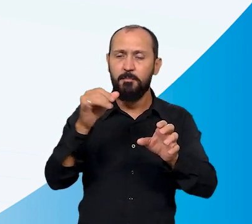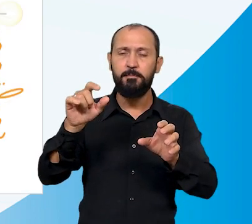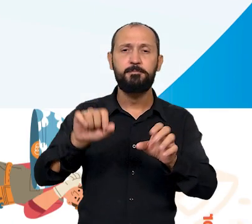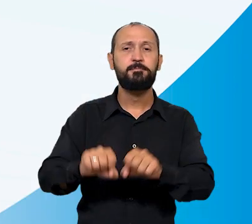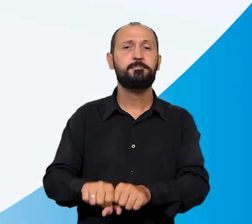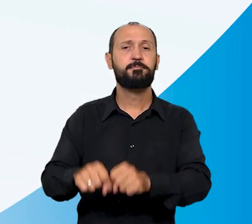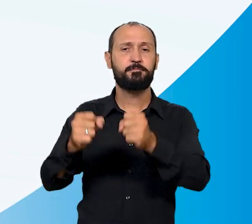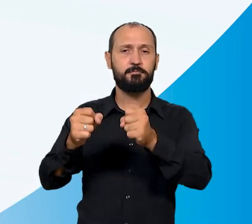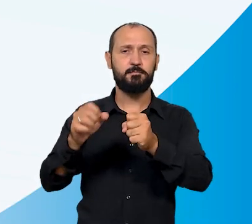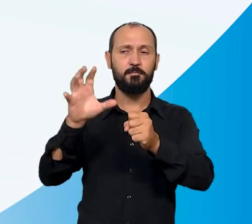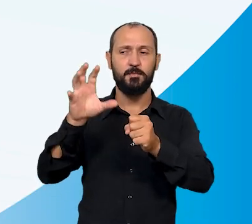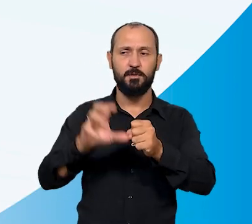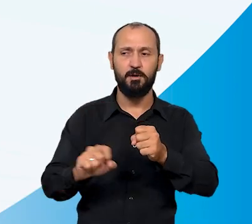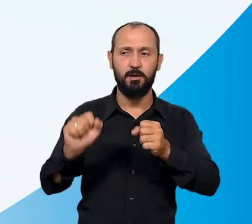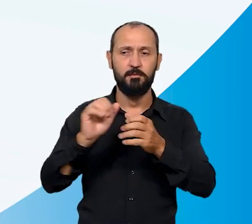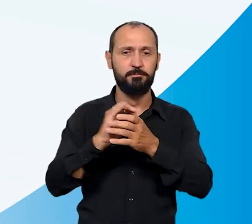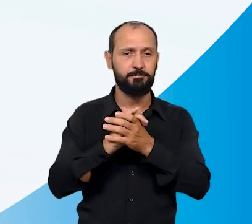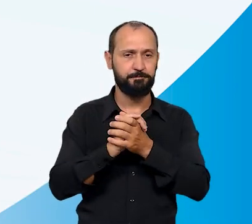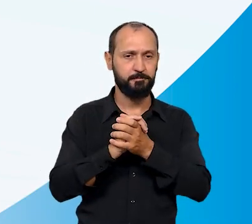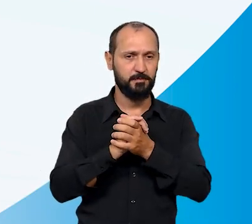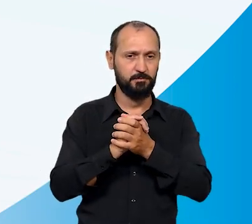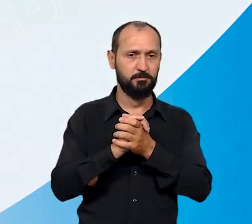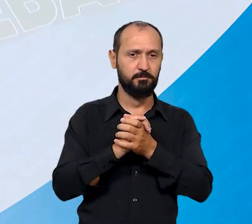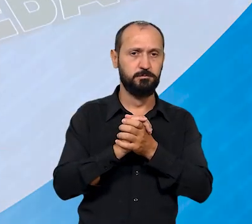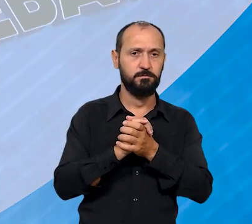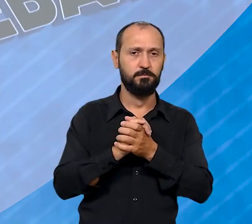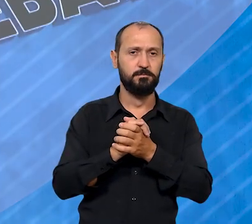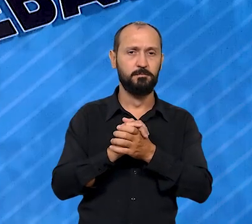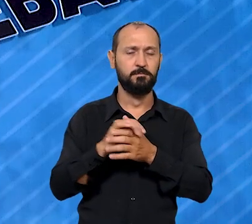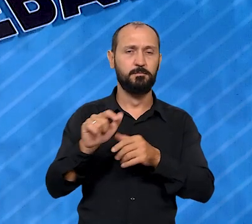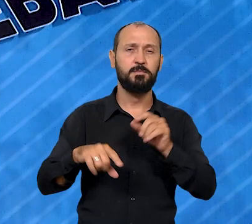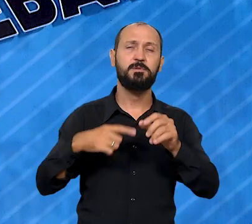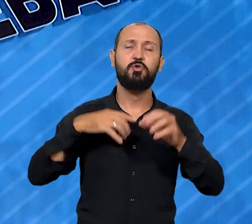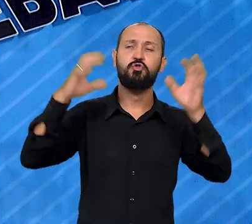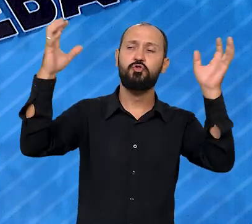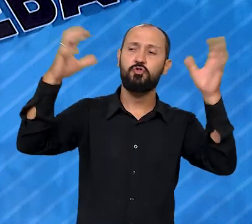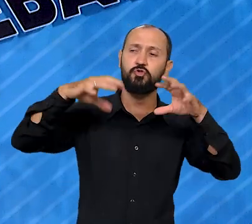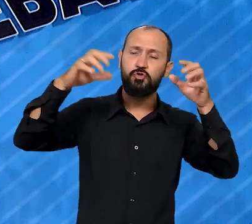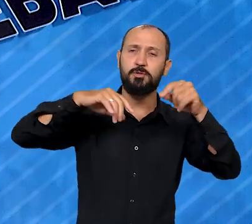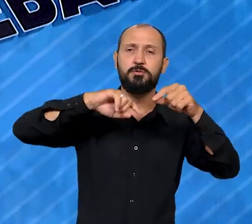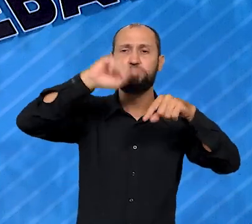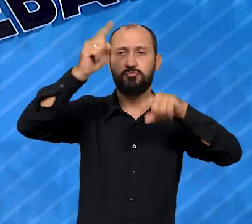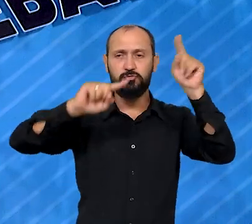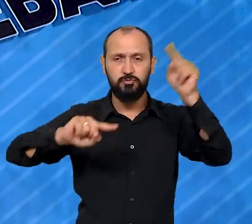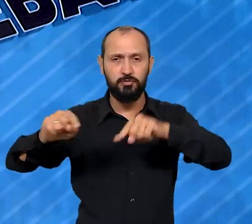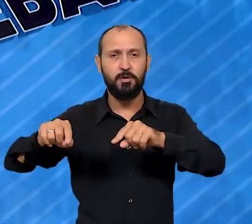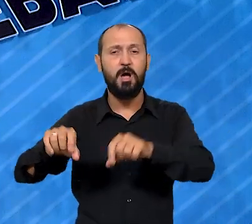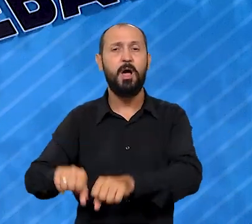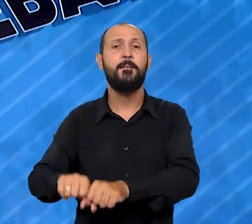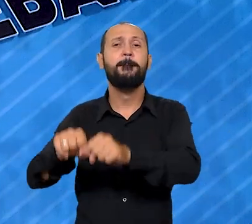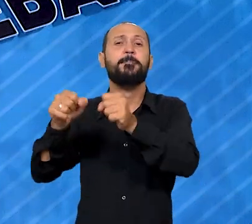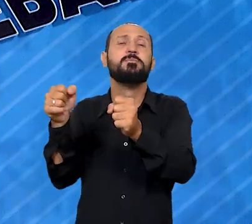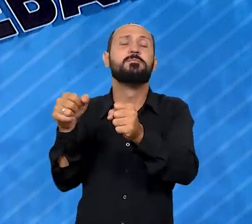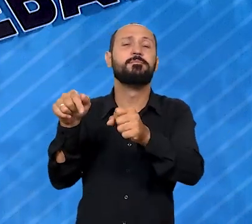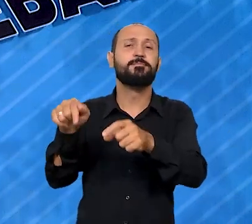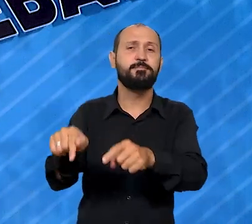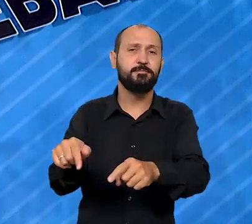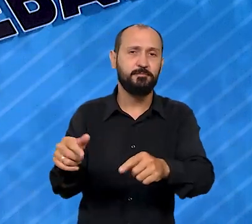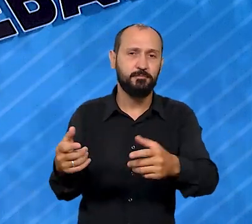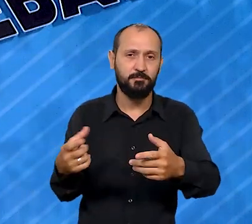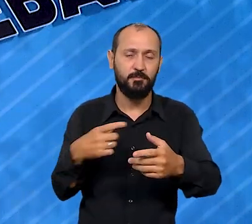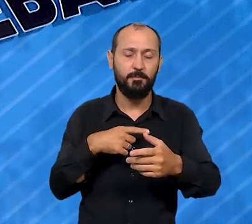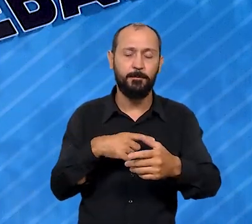eletrônicos, eletrodomésticos, etc., que venham a queimar quando há aí um temporal, uma descarga, enfim,